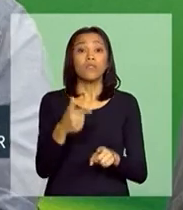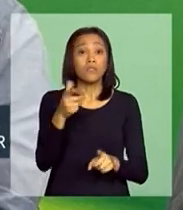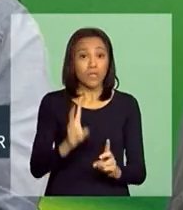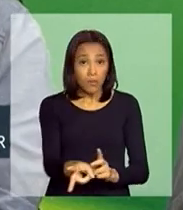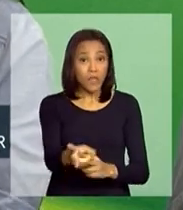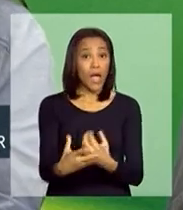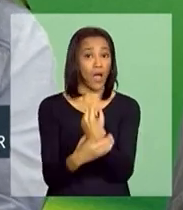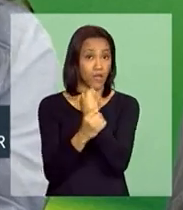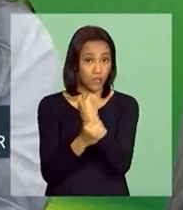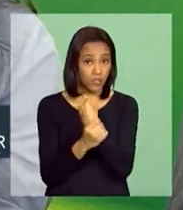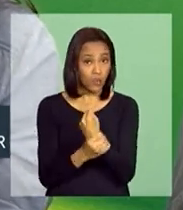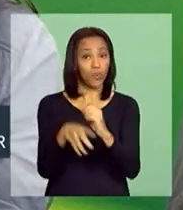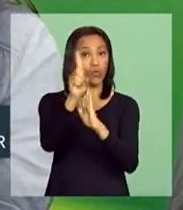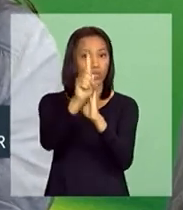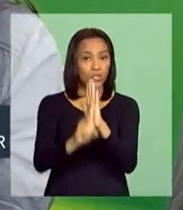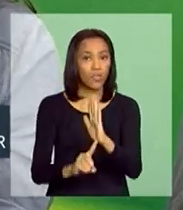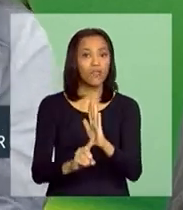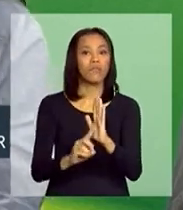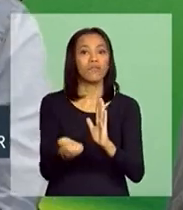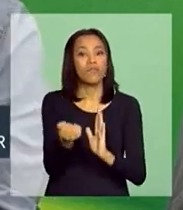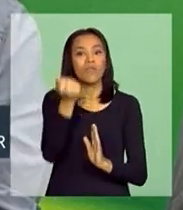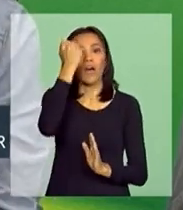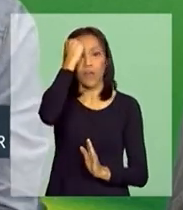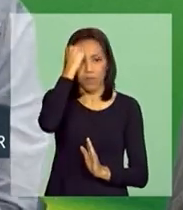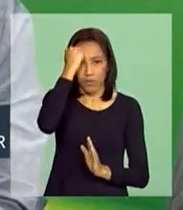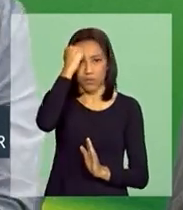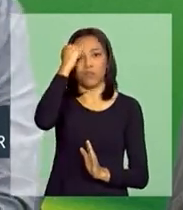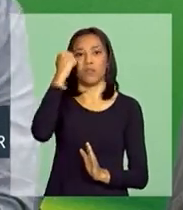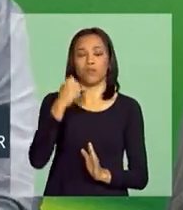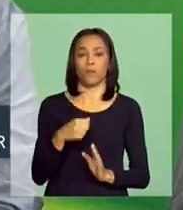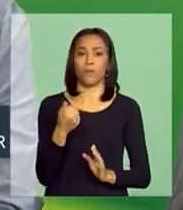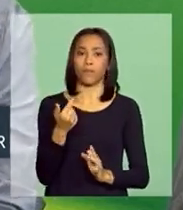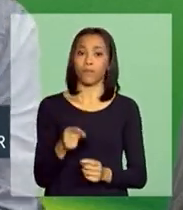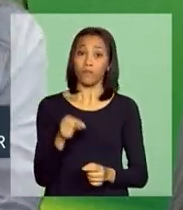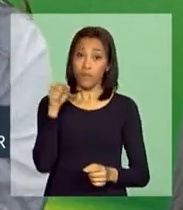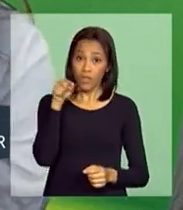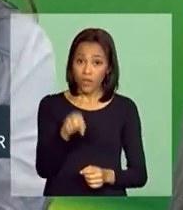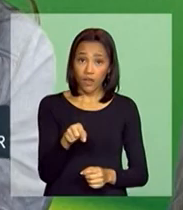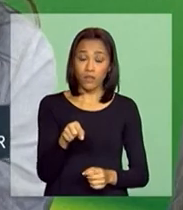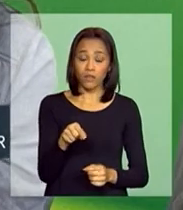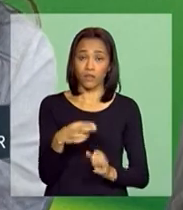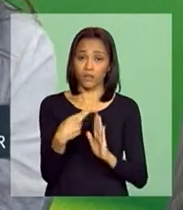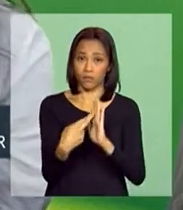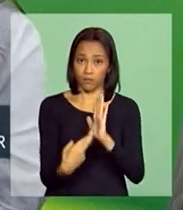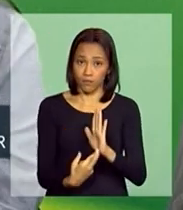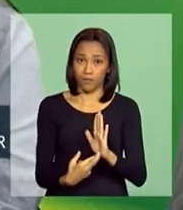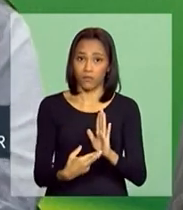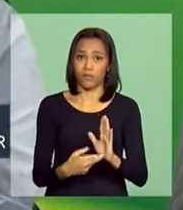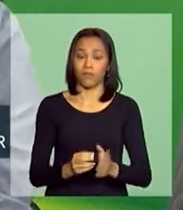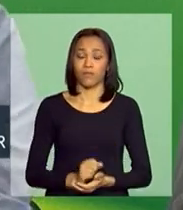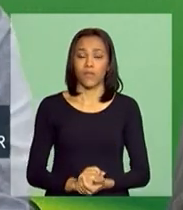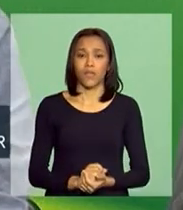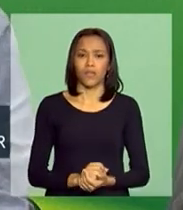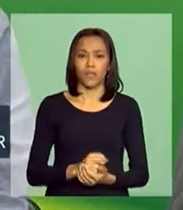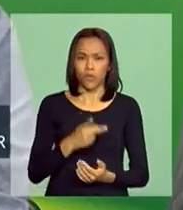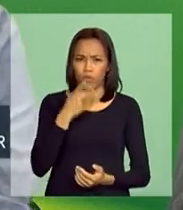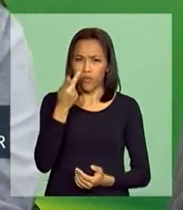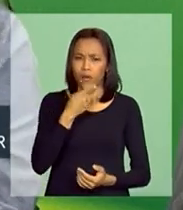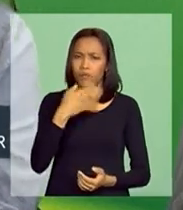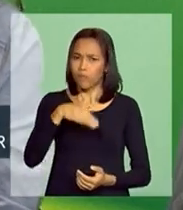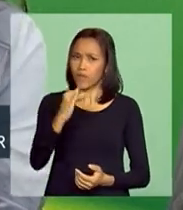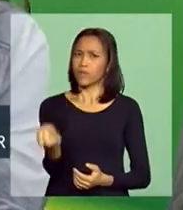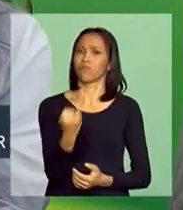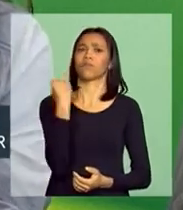o exercício do direito de arrependimento imediata e essa Eu repito uma das mais importantes